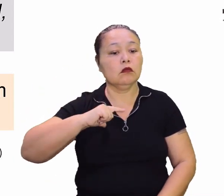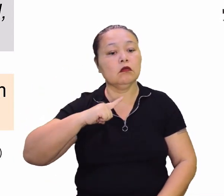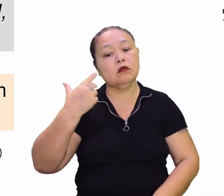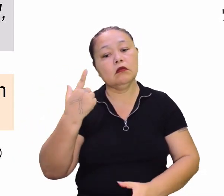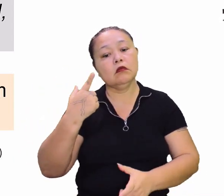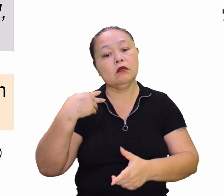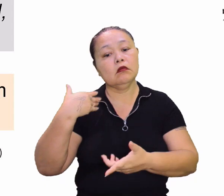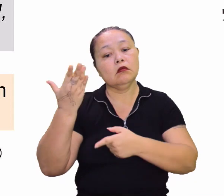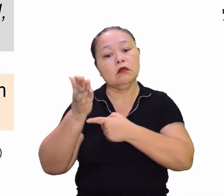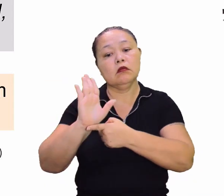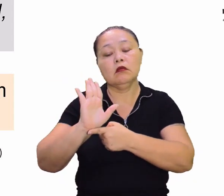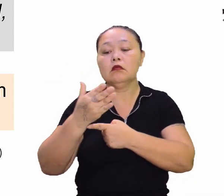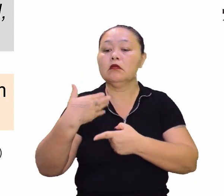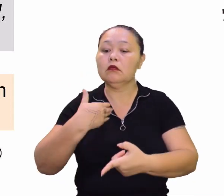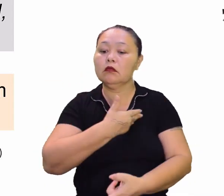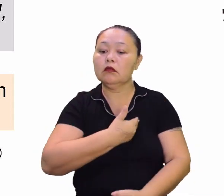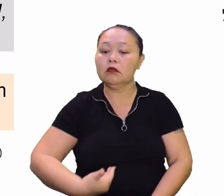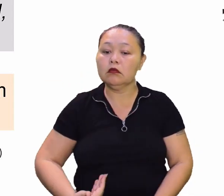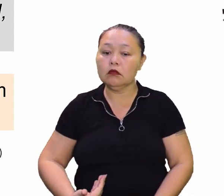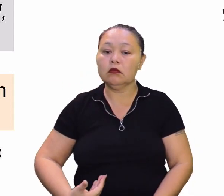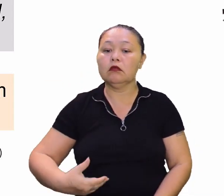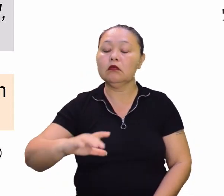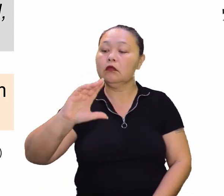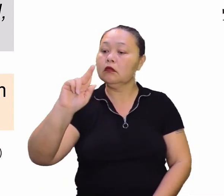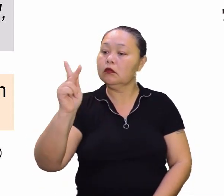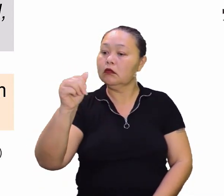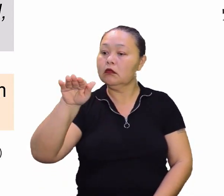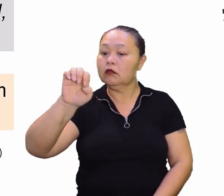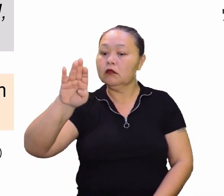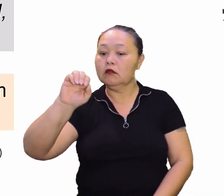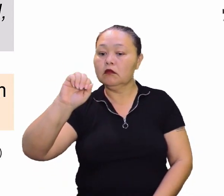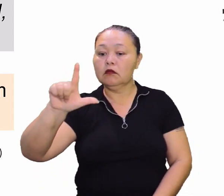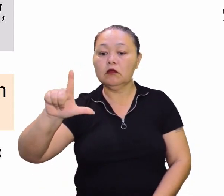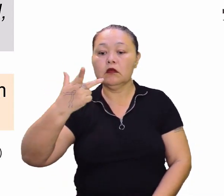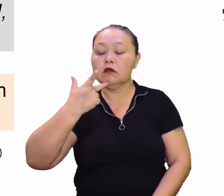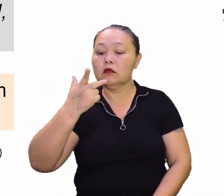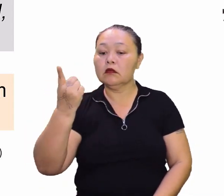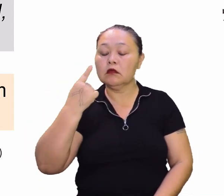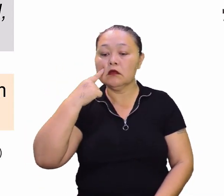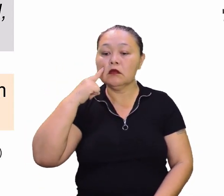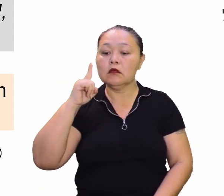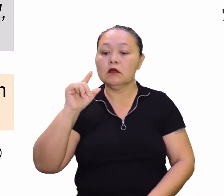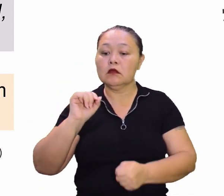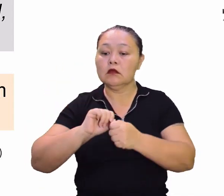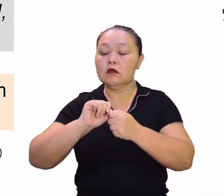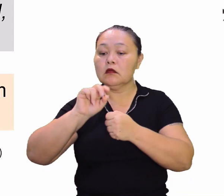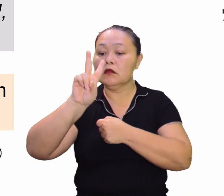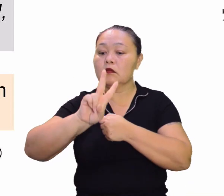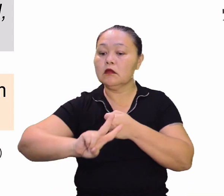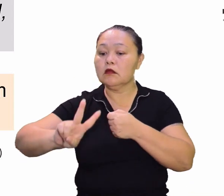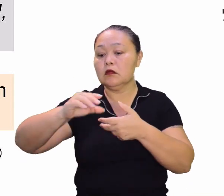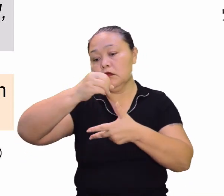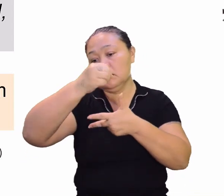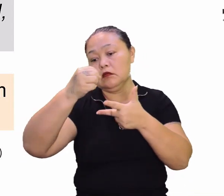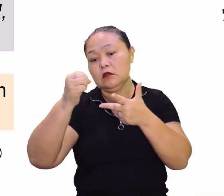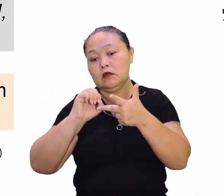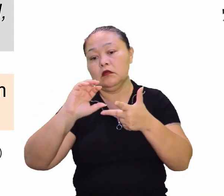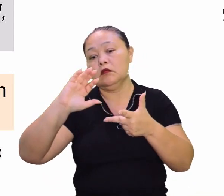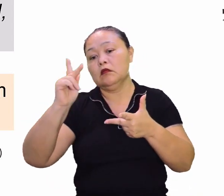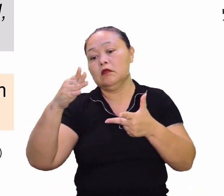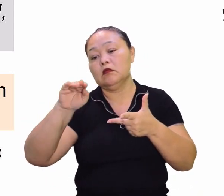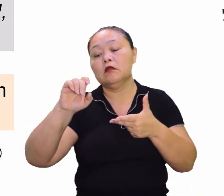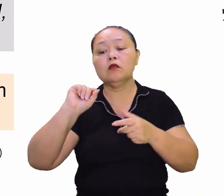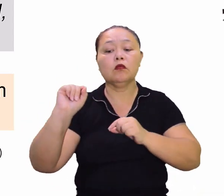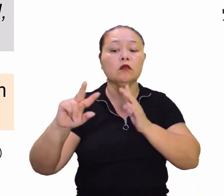fortaleceram com a ajuda do Estado. Então, os chaebols que você pode ver lá no vestibular, no Enem, o